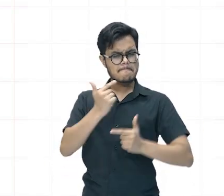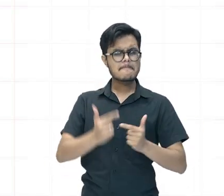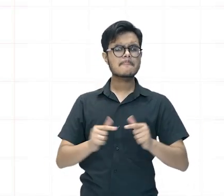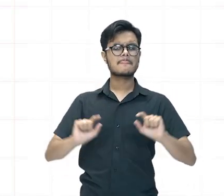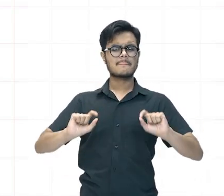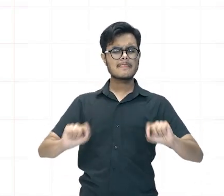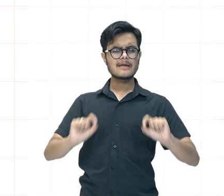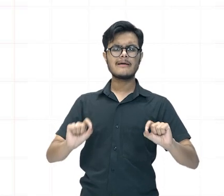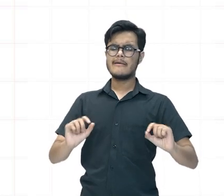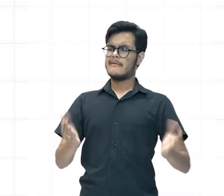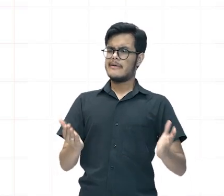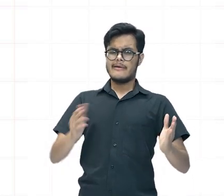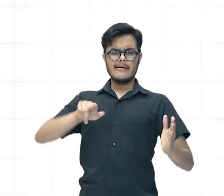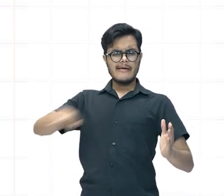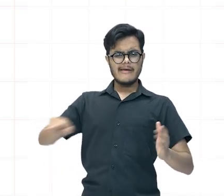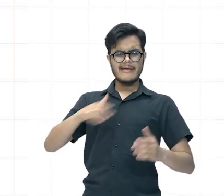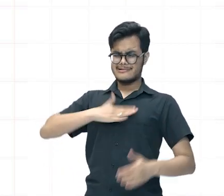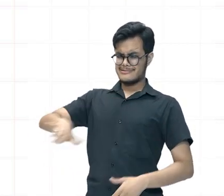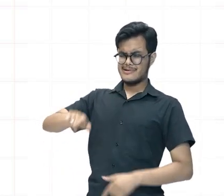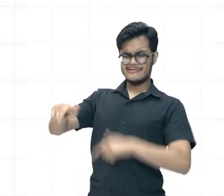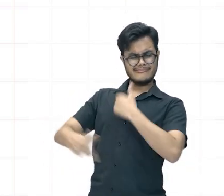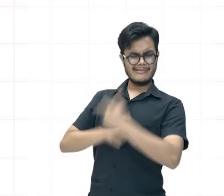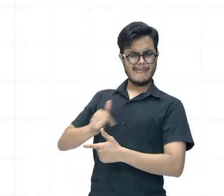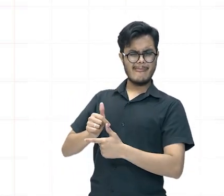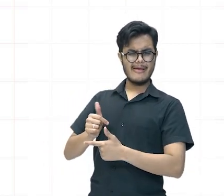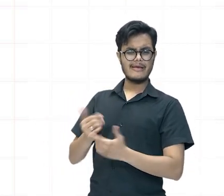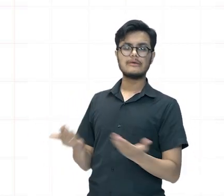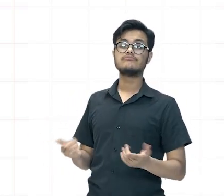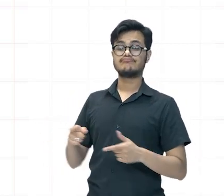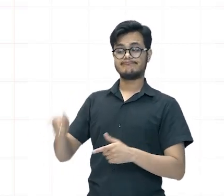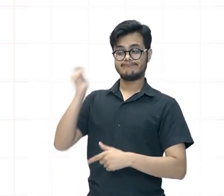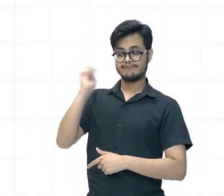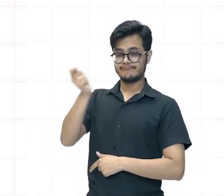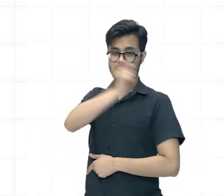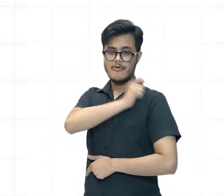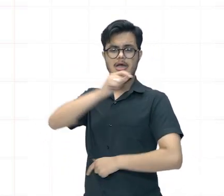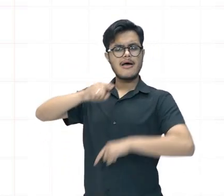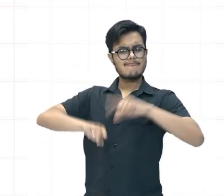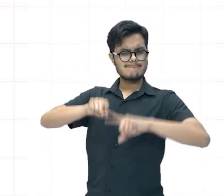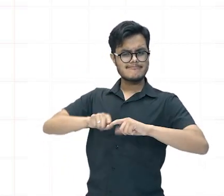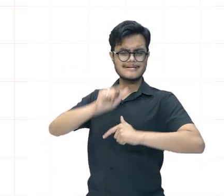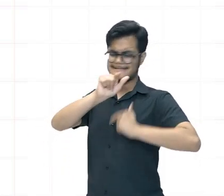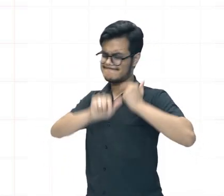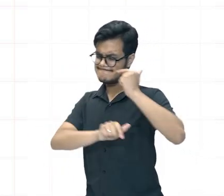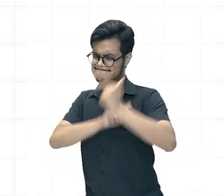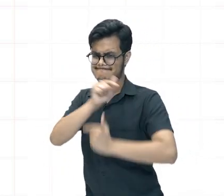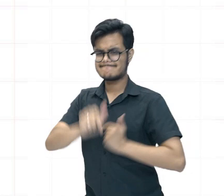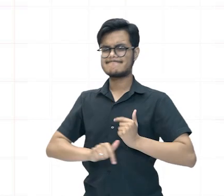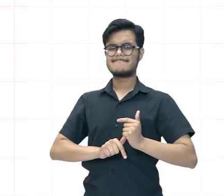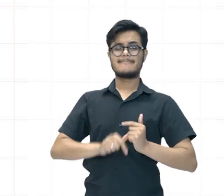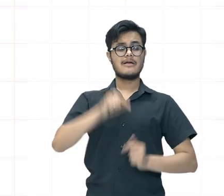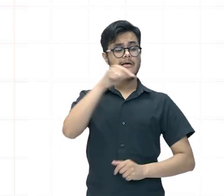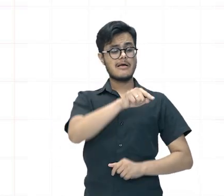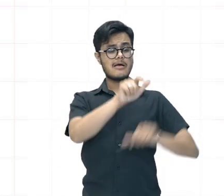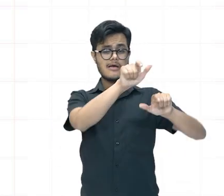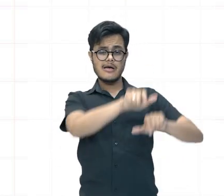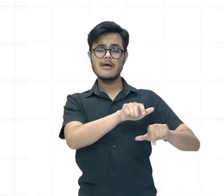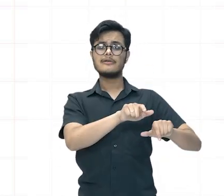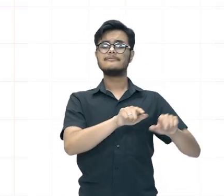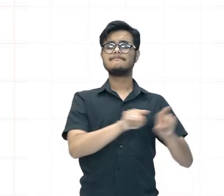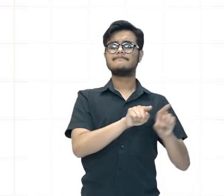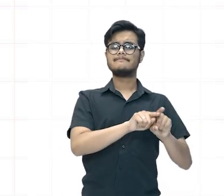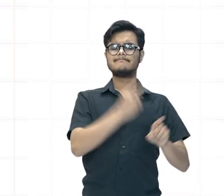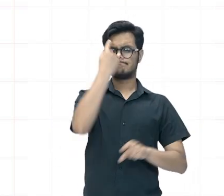considerado indigno pelas elites, que usavam os escravos na produção para poder dedicar seu tempo às